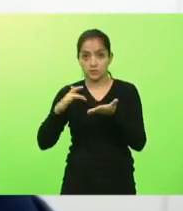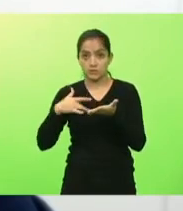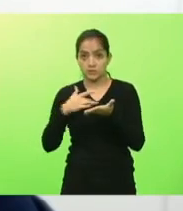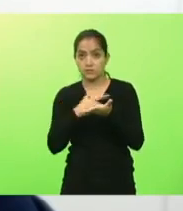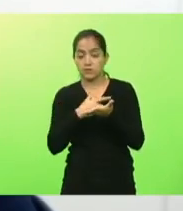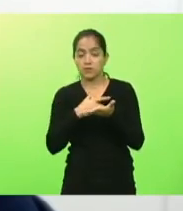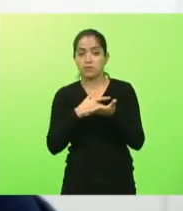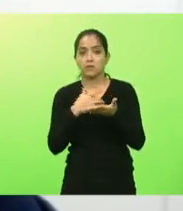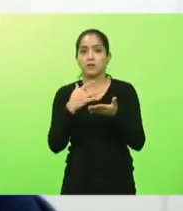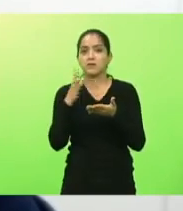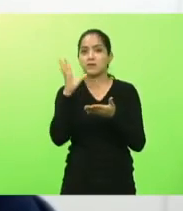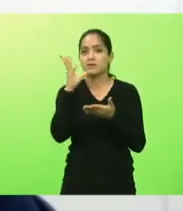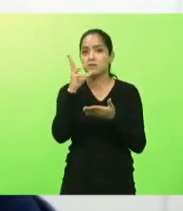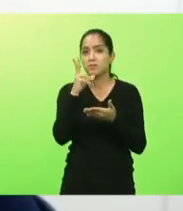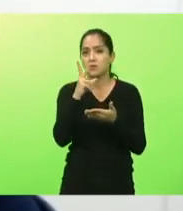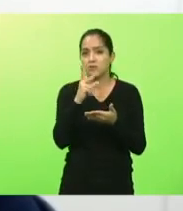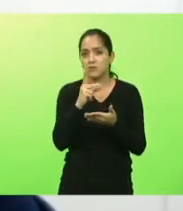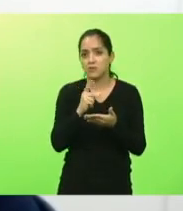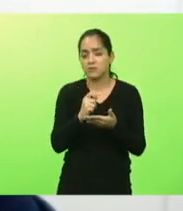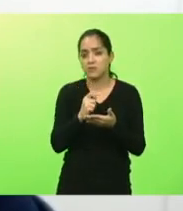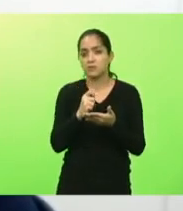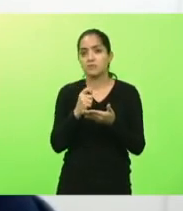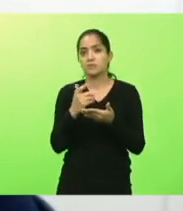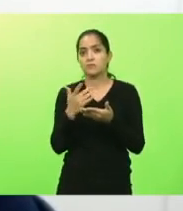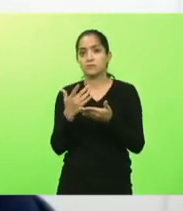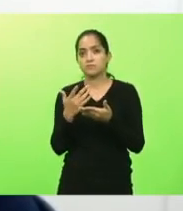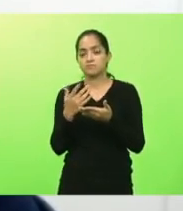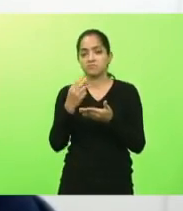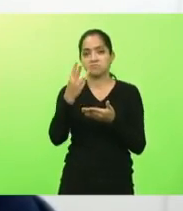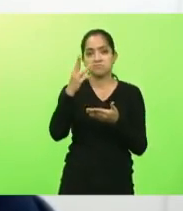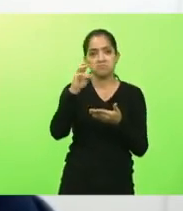demorou de 30,